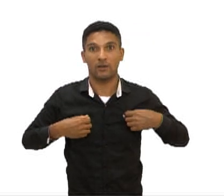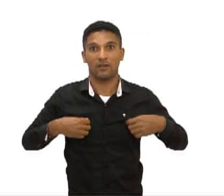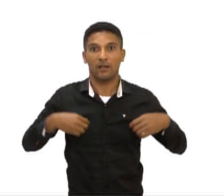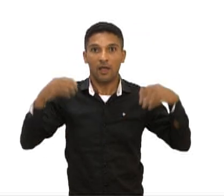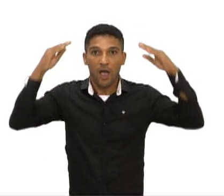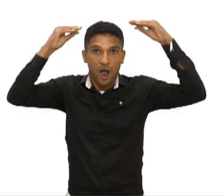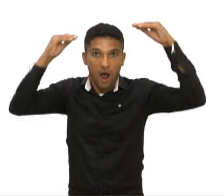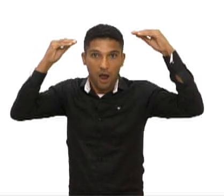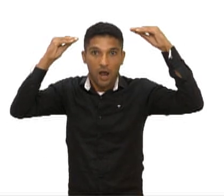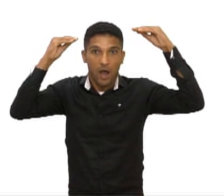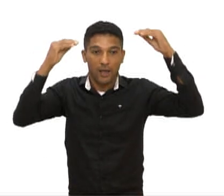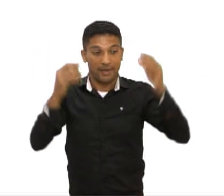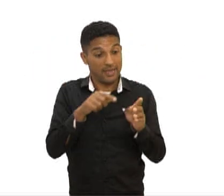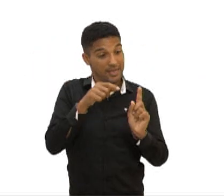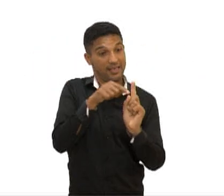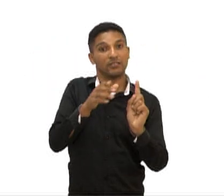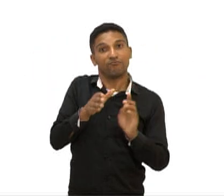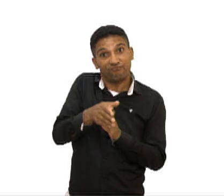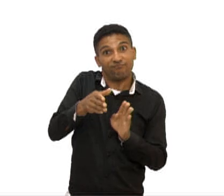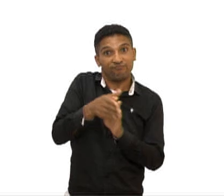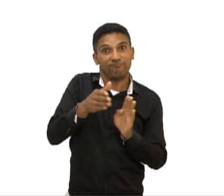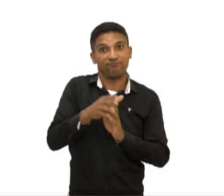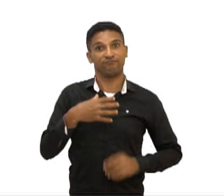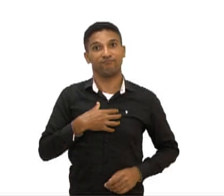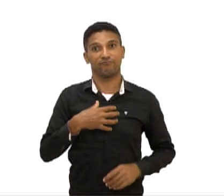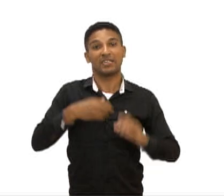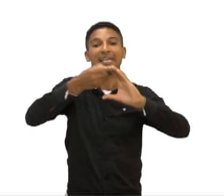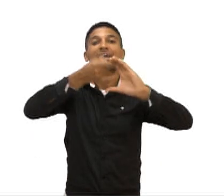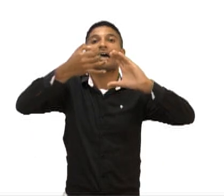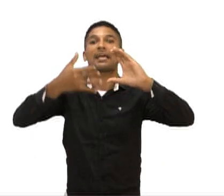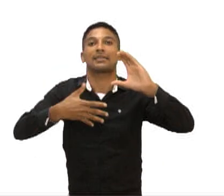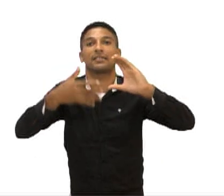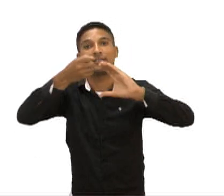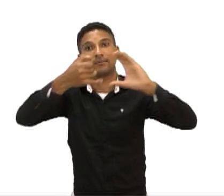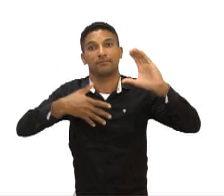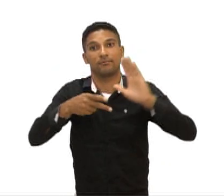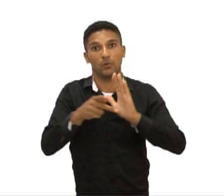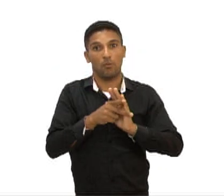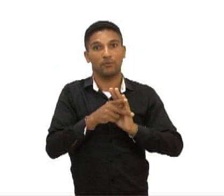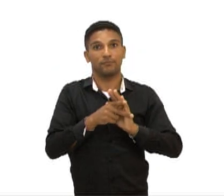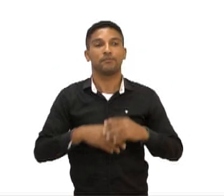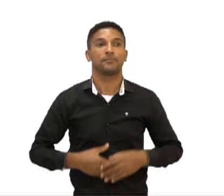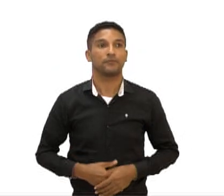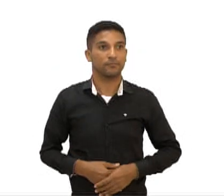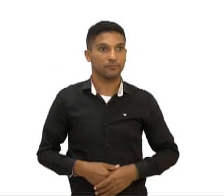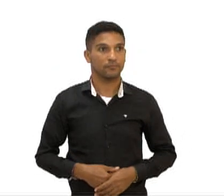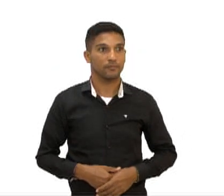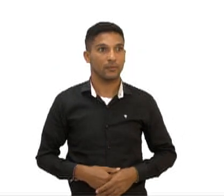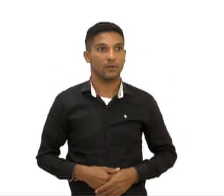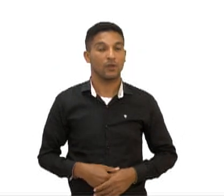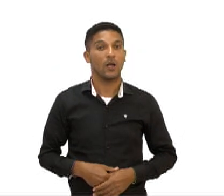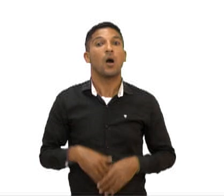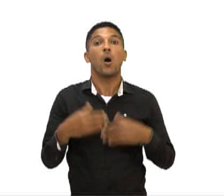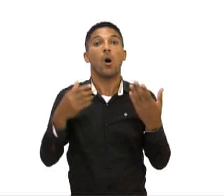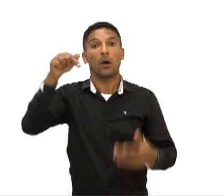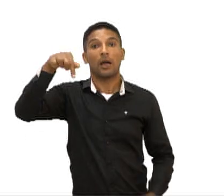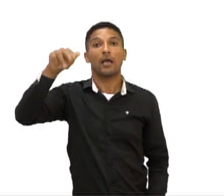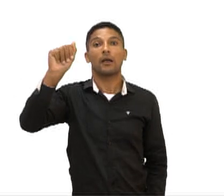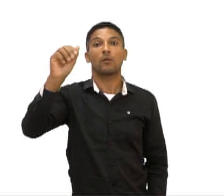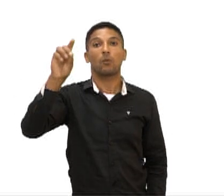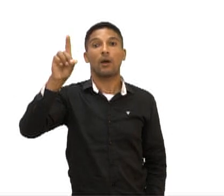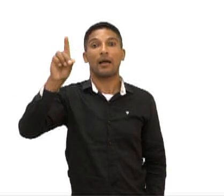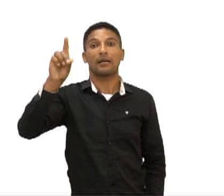de festas juninas, onde geralmente é encenado um casamento caipira. Os participantes se vestem